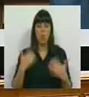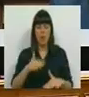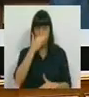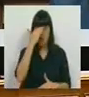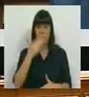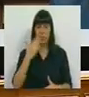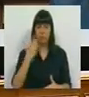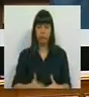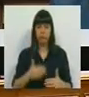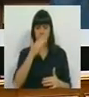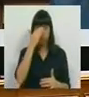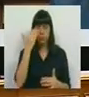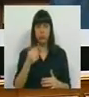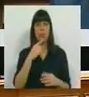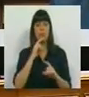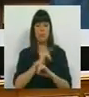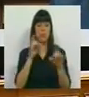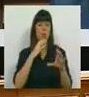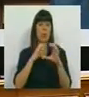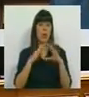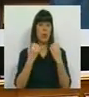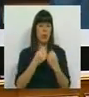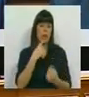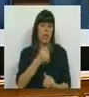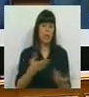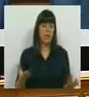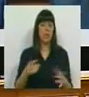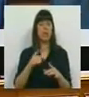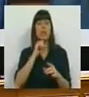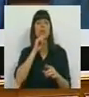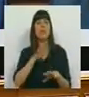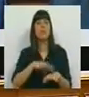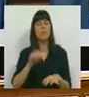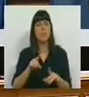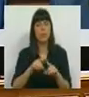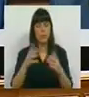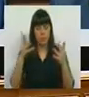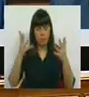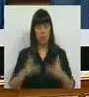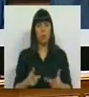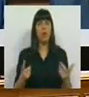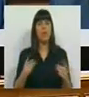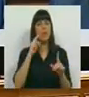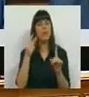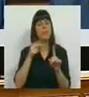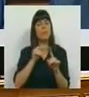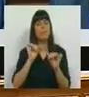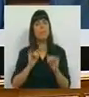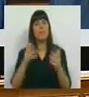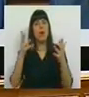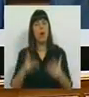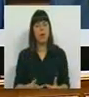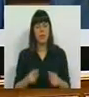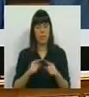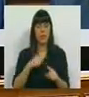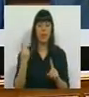era esta a expressão que era utilizada pela comunicação social, a propósito, evidentemente, do orçamento, das perspectivas de orçamento